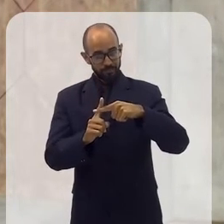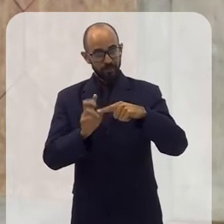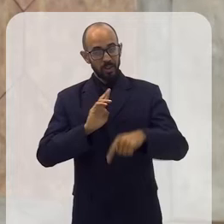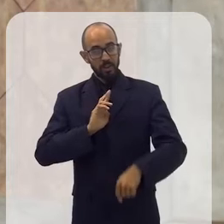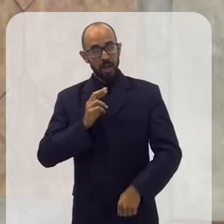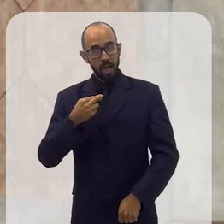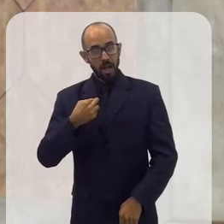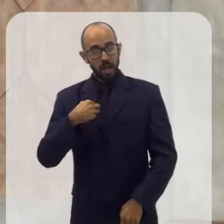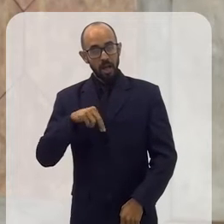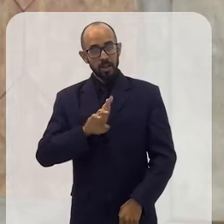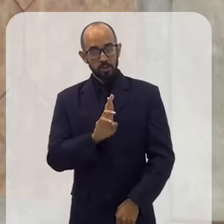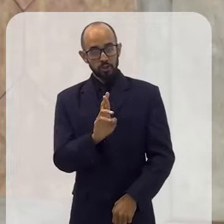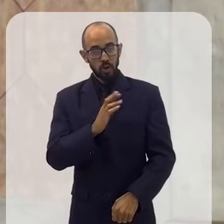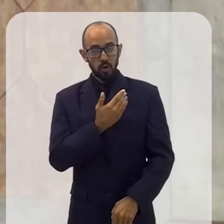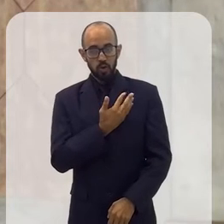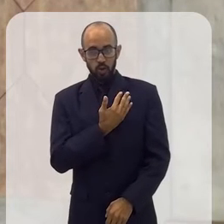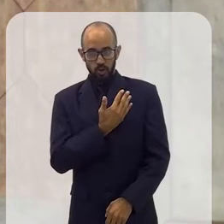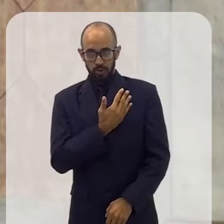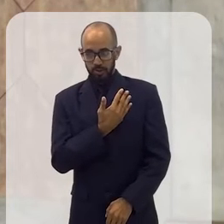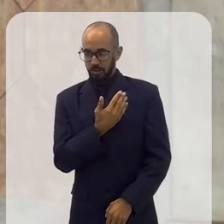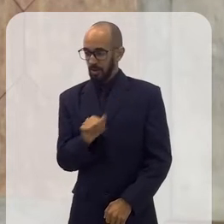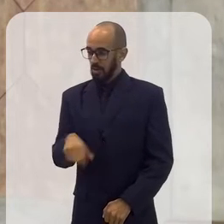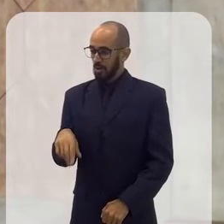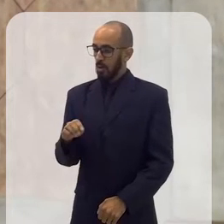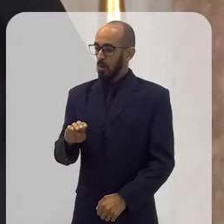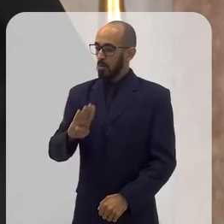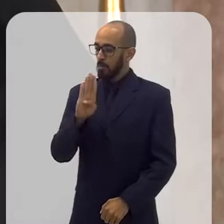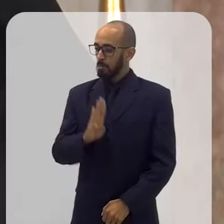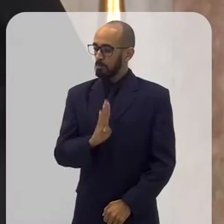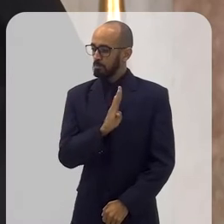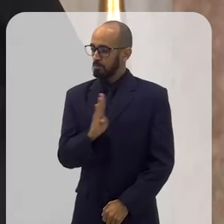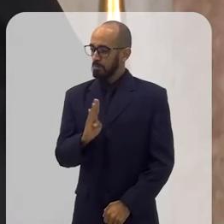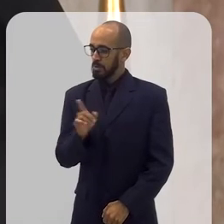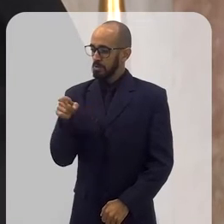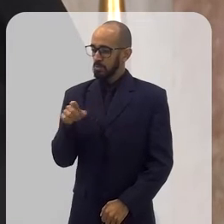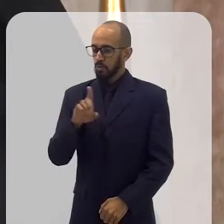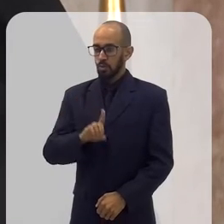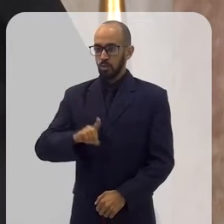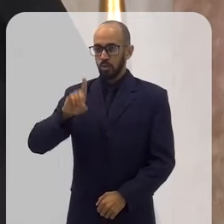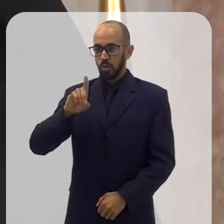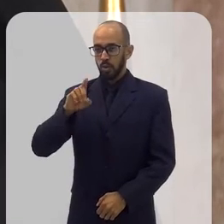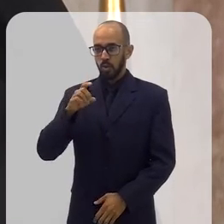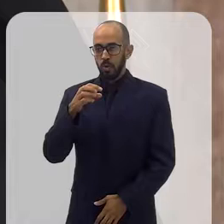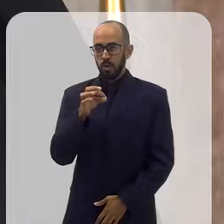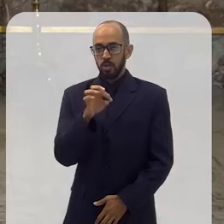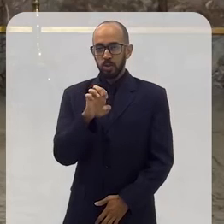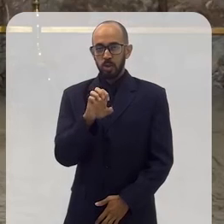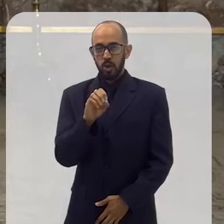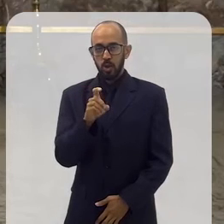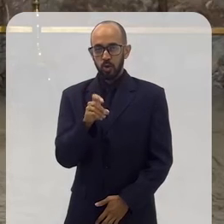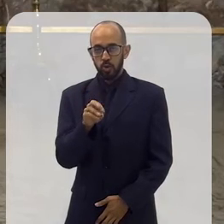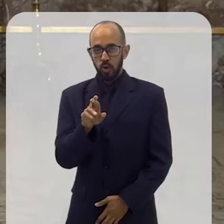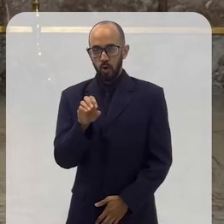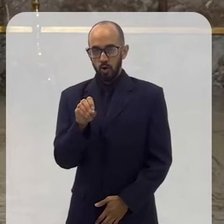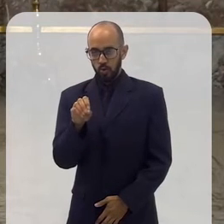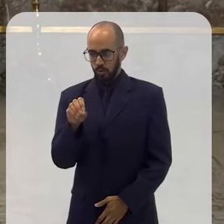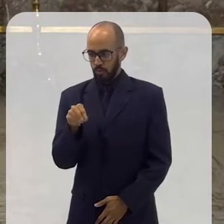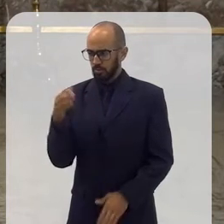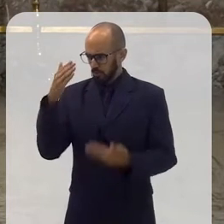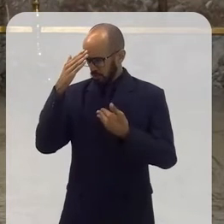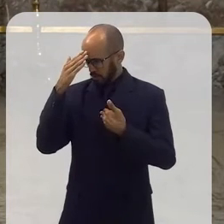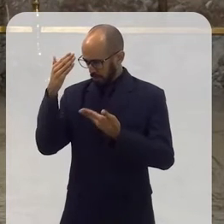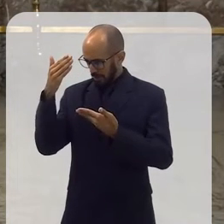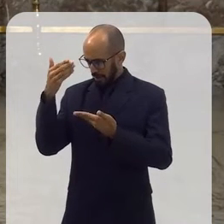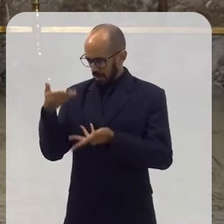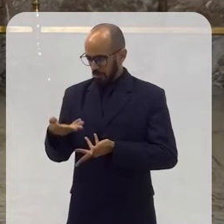religião, religião ortodoxa, com o bispo Dom Teodoro Randolph. Bom, Teodoro, em primeiro lugar,